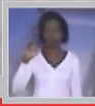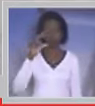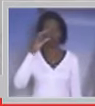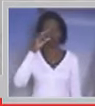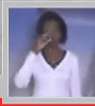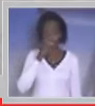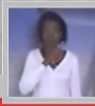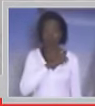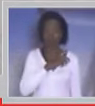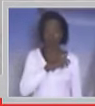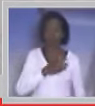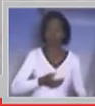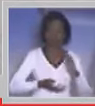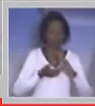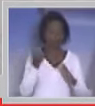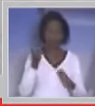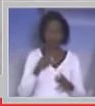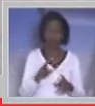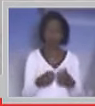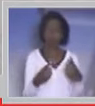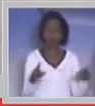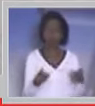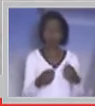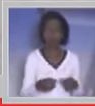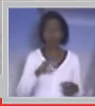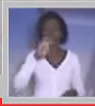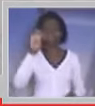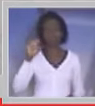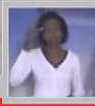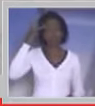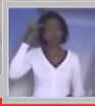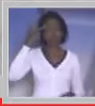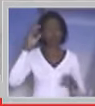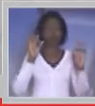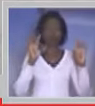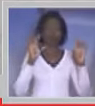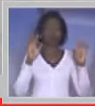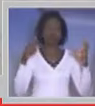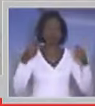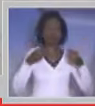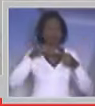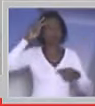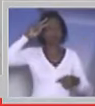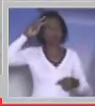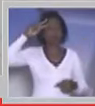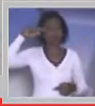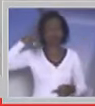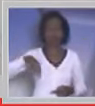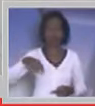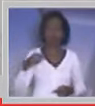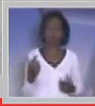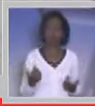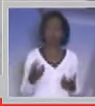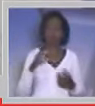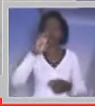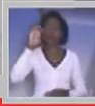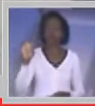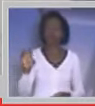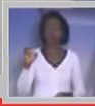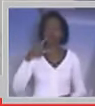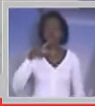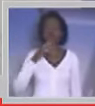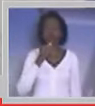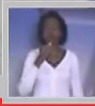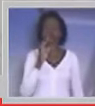literalmente a Banda Sinfônica do Estado de São Paulo a banda histórica aqui no nosso estado um